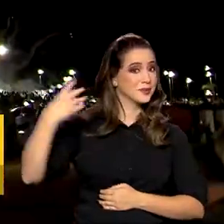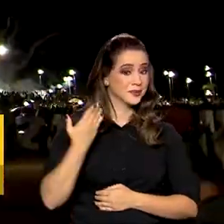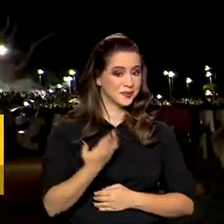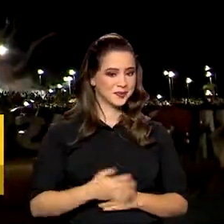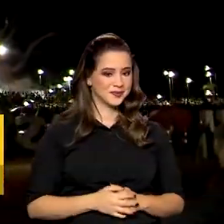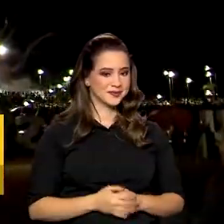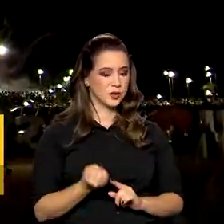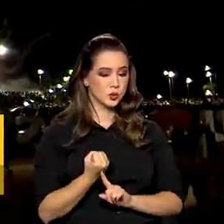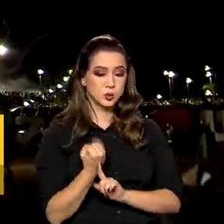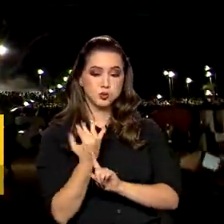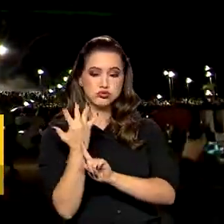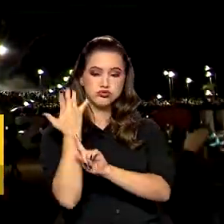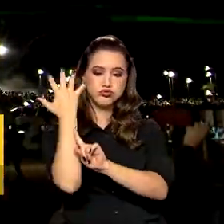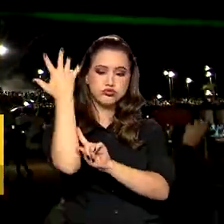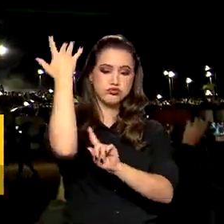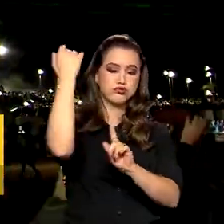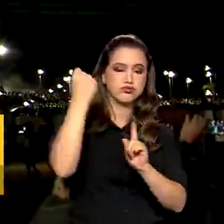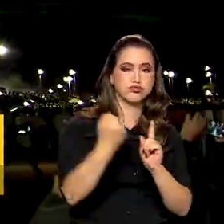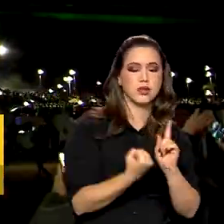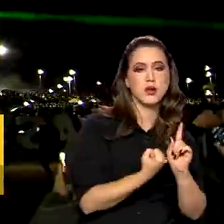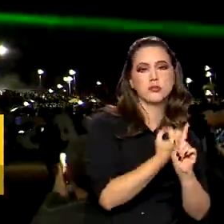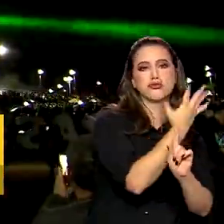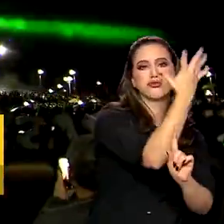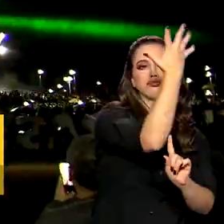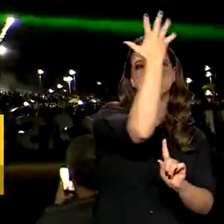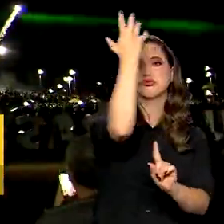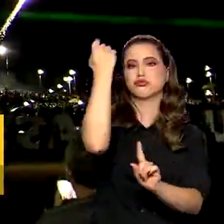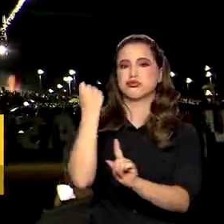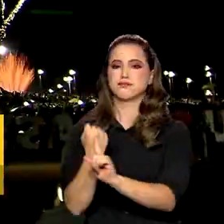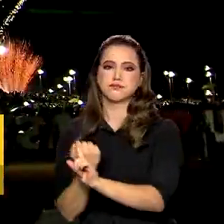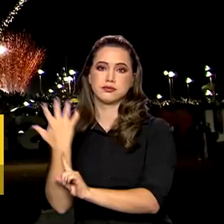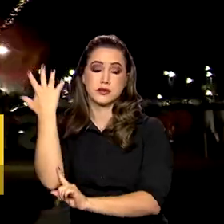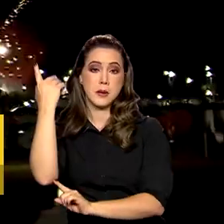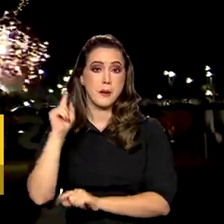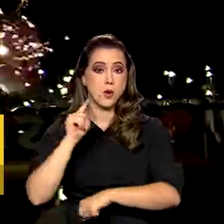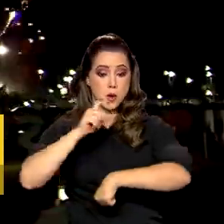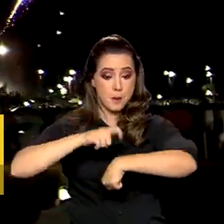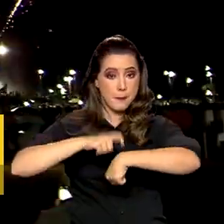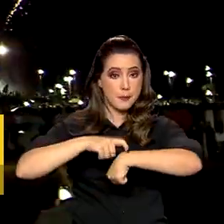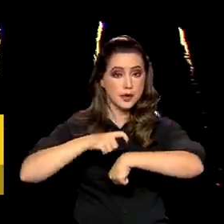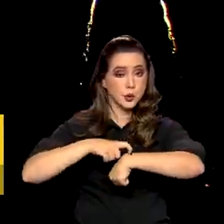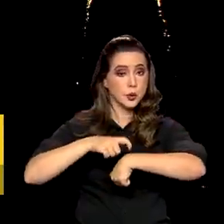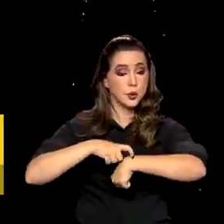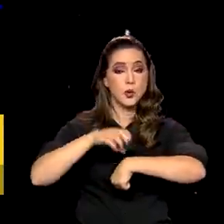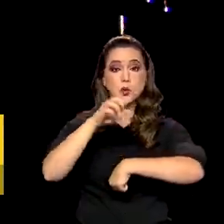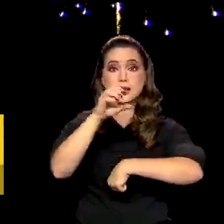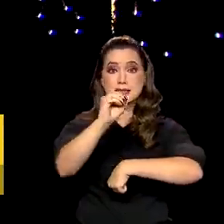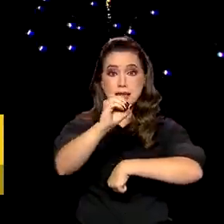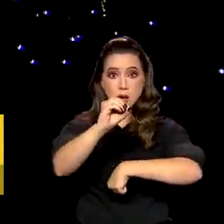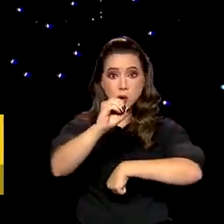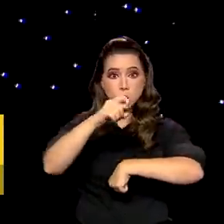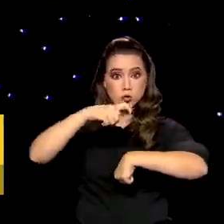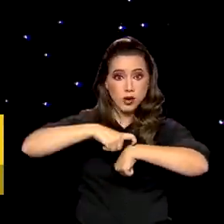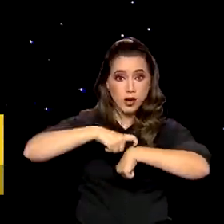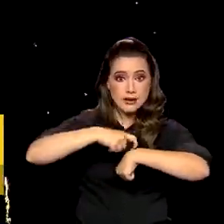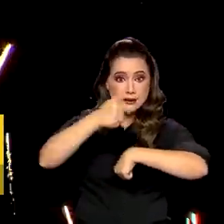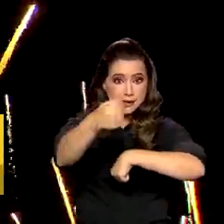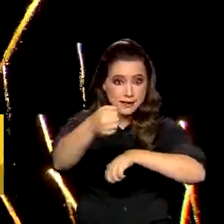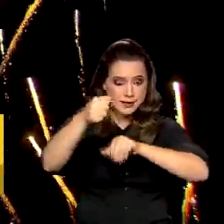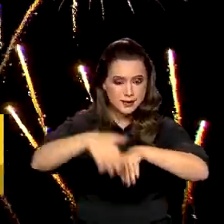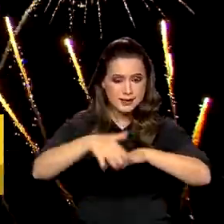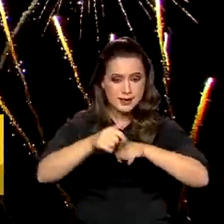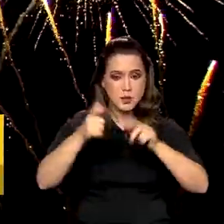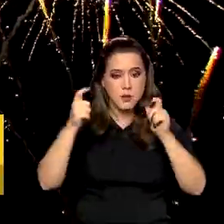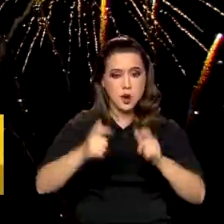A queima de fogos aconteceu pontualmente no primeiro minuto do 7 de setembro, direto da Torre de TV, um